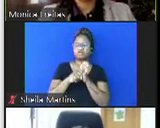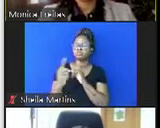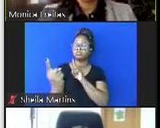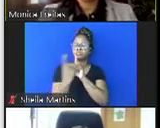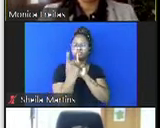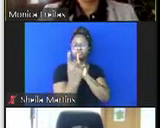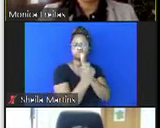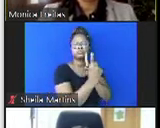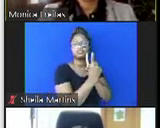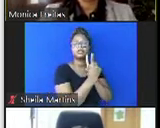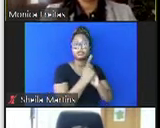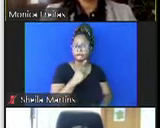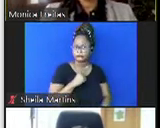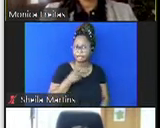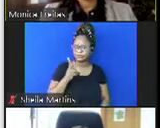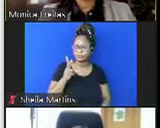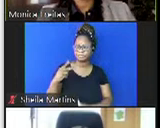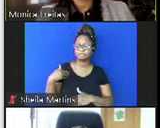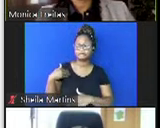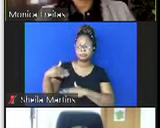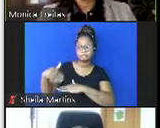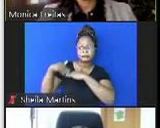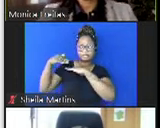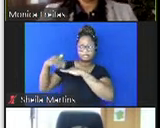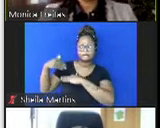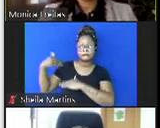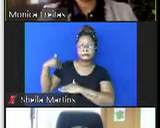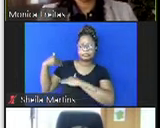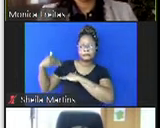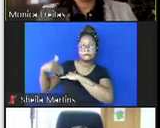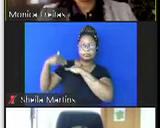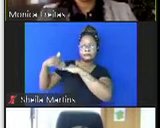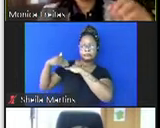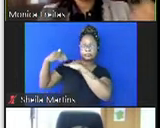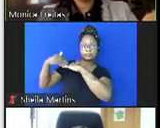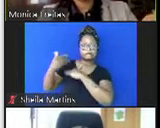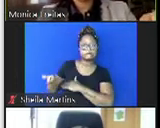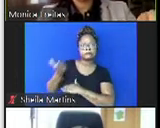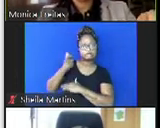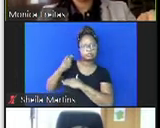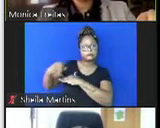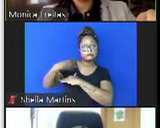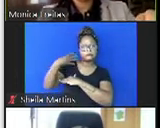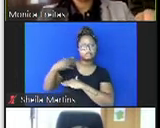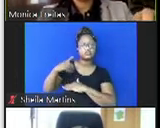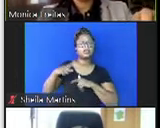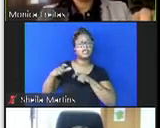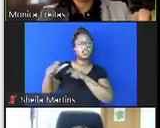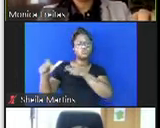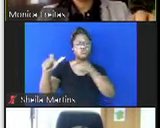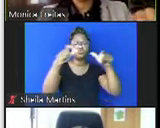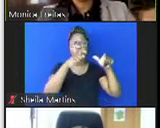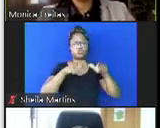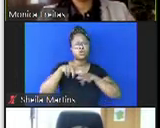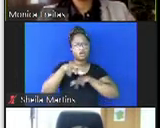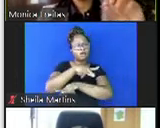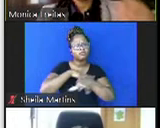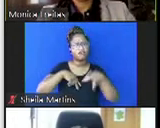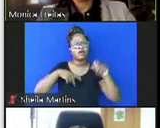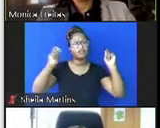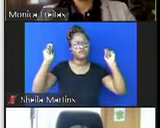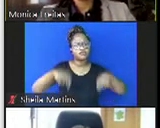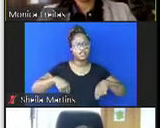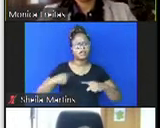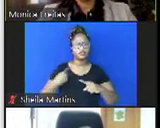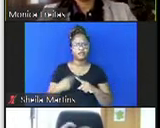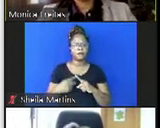essa é uma pergunta que sempre me fazem, né? Então, existem vários locais, então vocês podem entrar no site da Fundação Alexander von Humboldt,